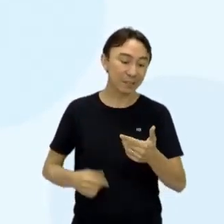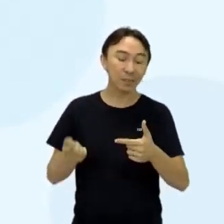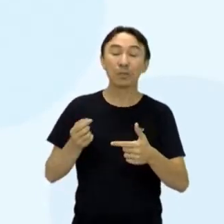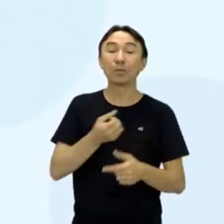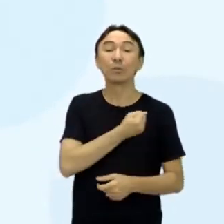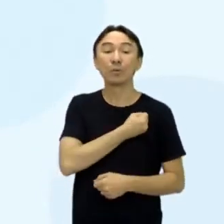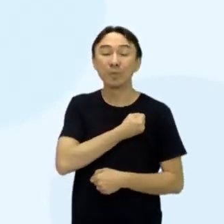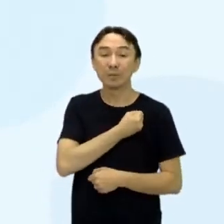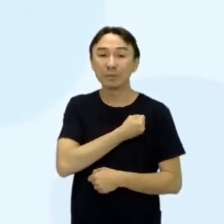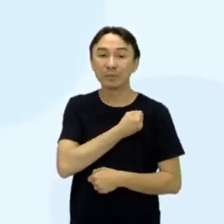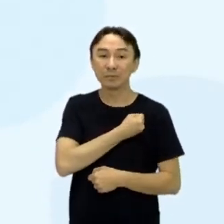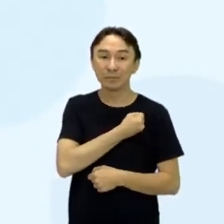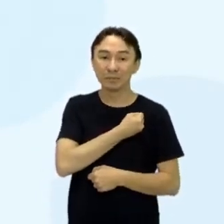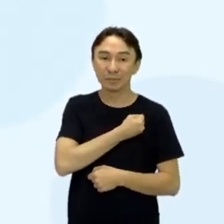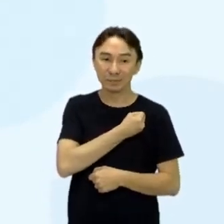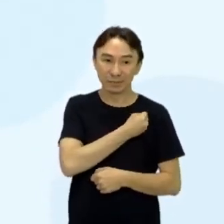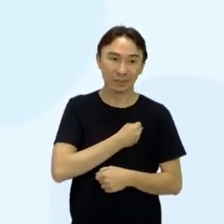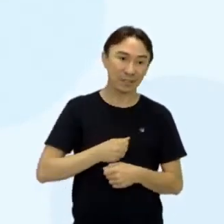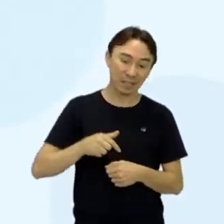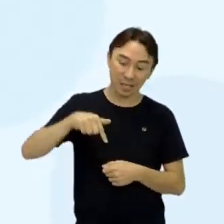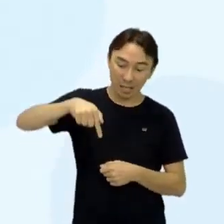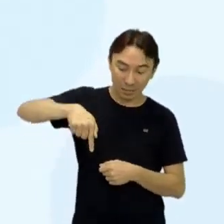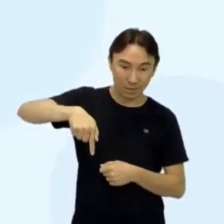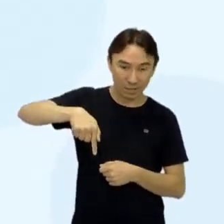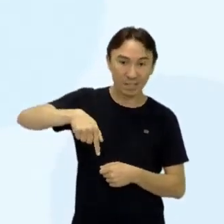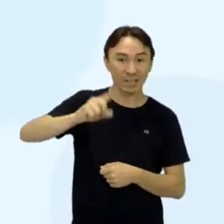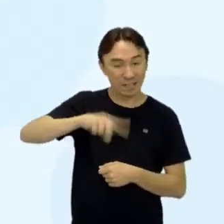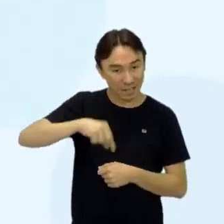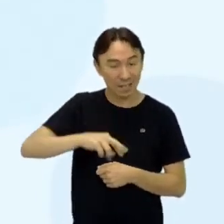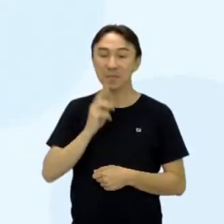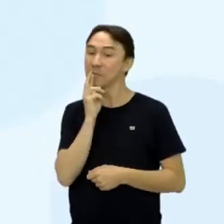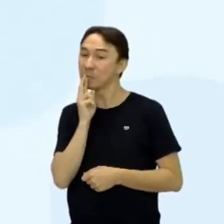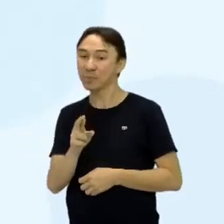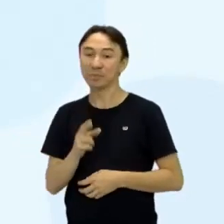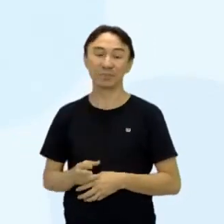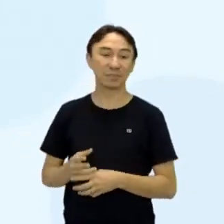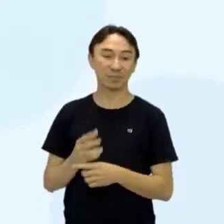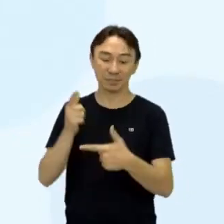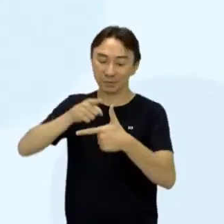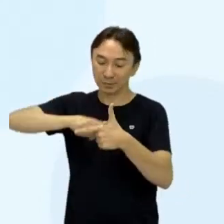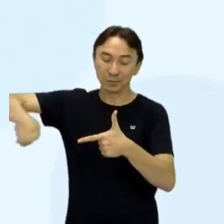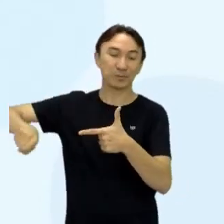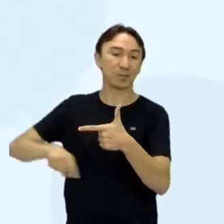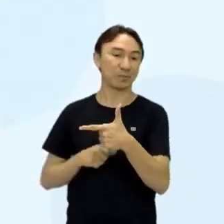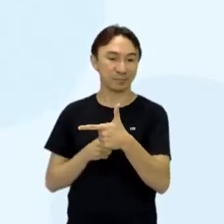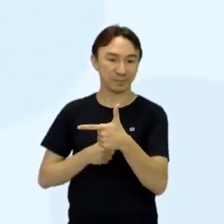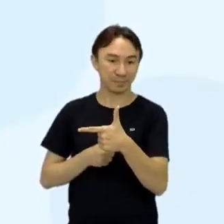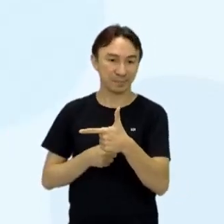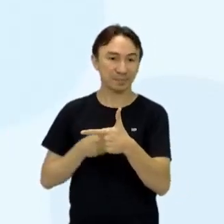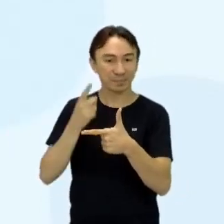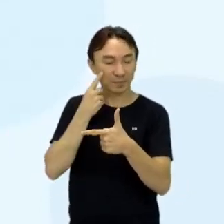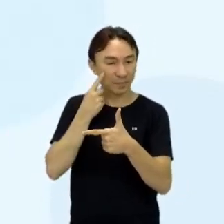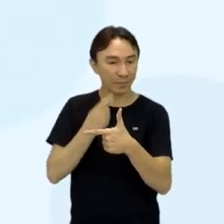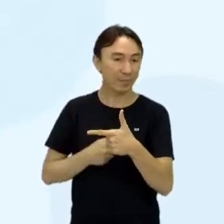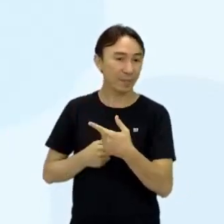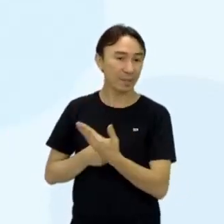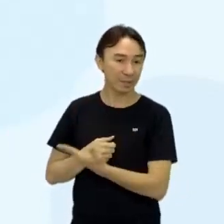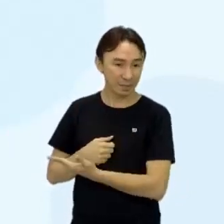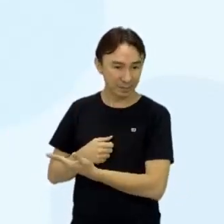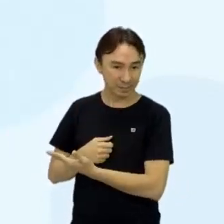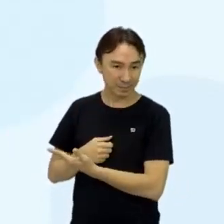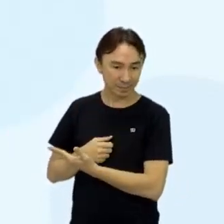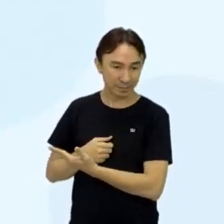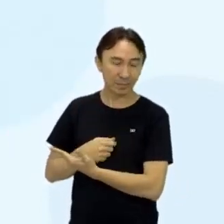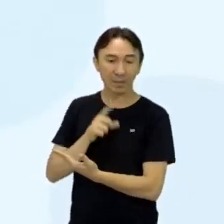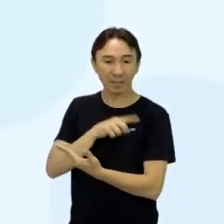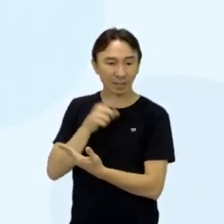que os números inteiros e os números naturais estão dentro desse conjunto, tá? Então, olha lá, quem são eles? São os números que vêm na forma